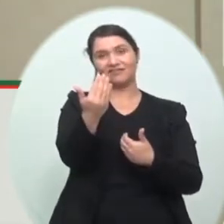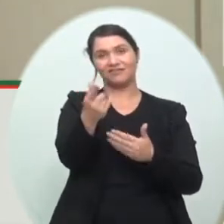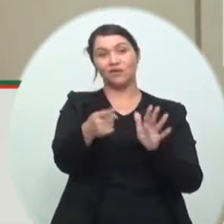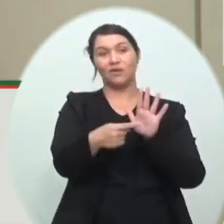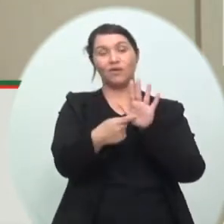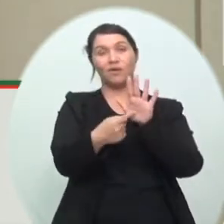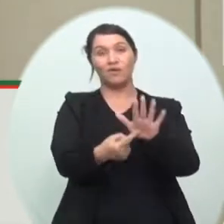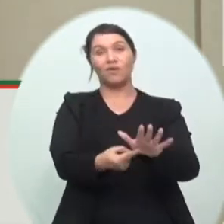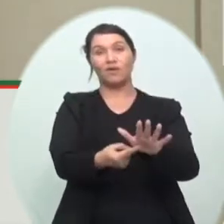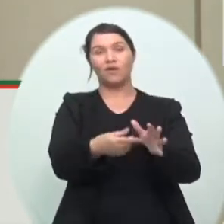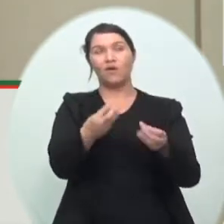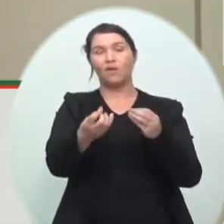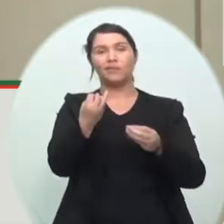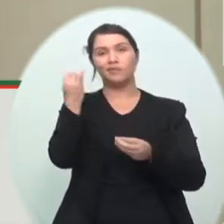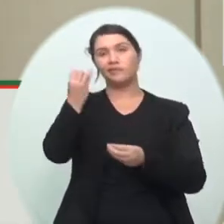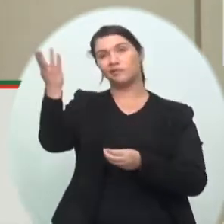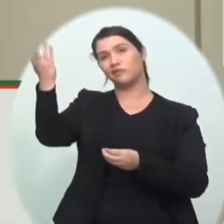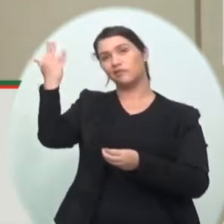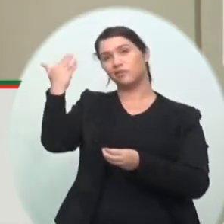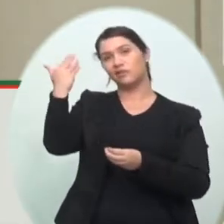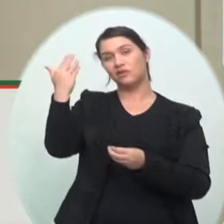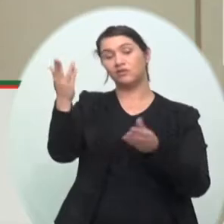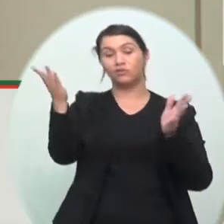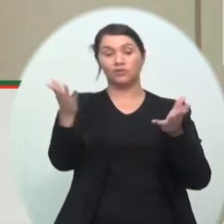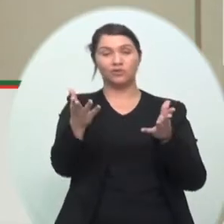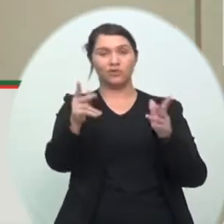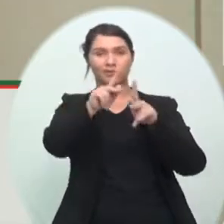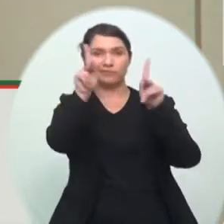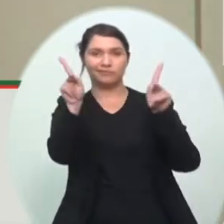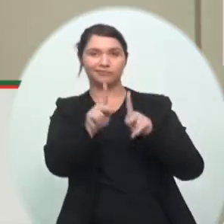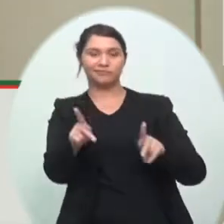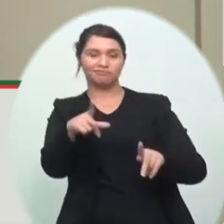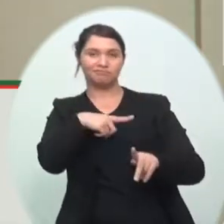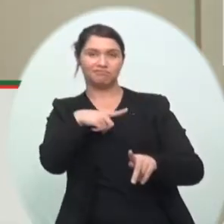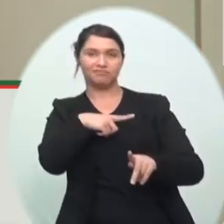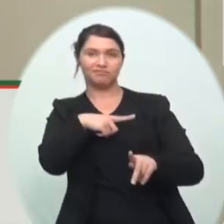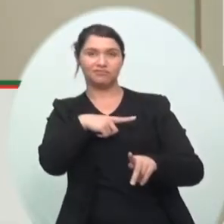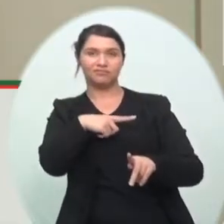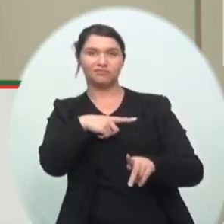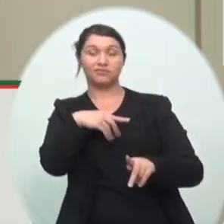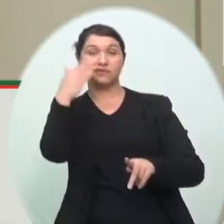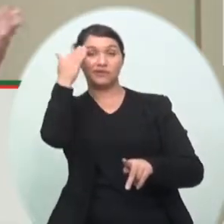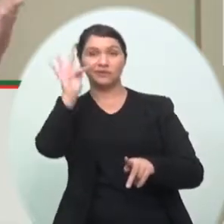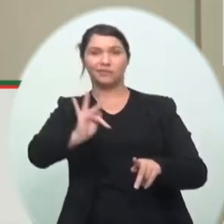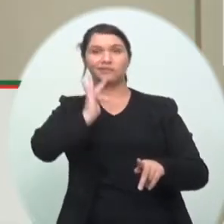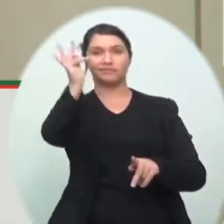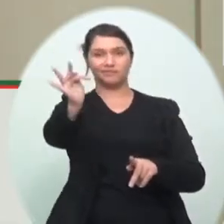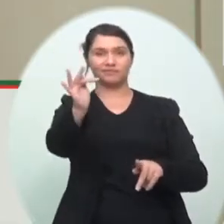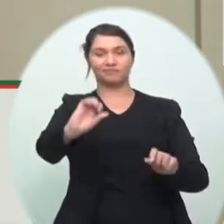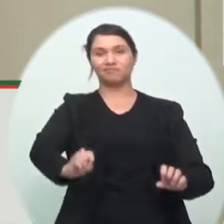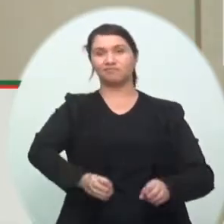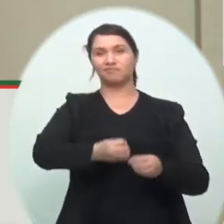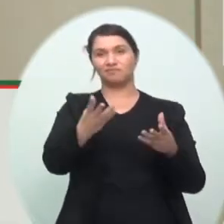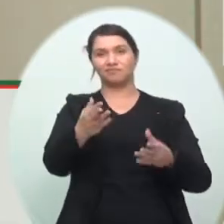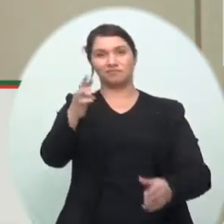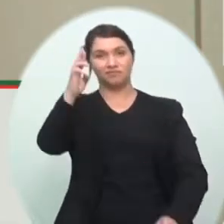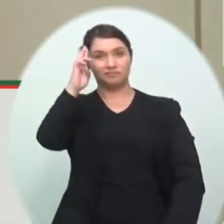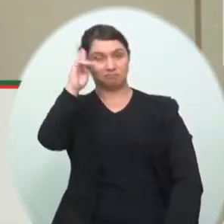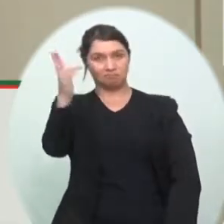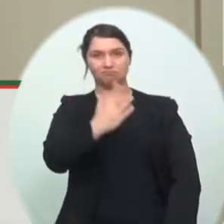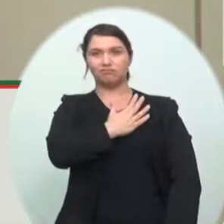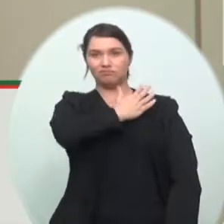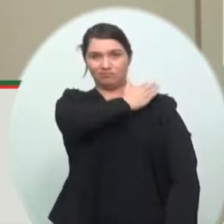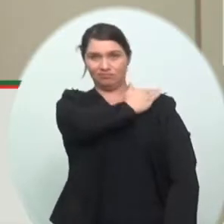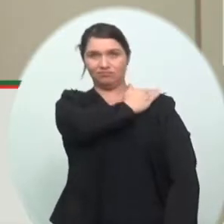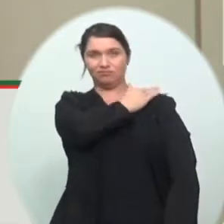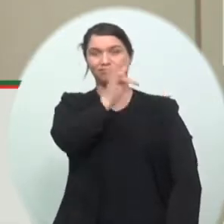paz para hoje e cria uma visão para o amanhã. O comandante Fraga, e as palavras do vereador Tita foram